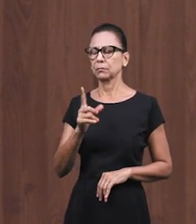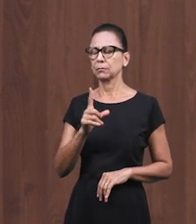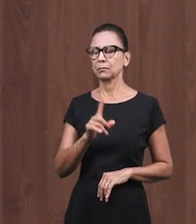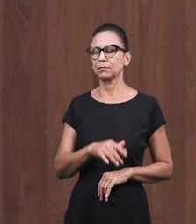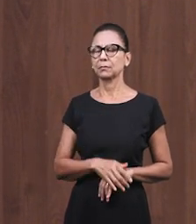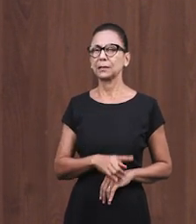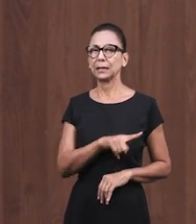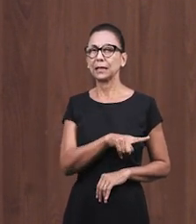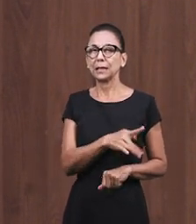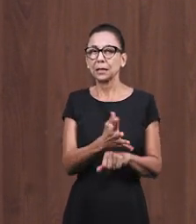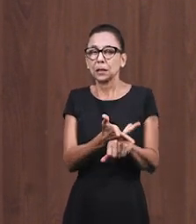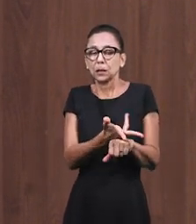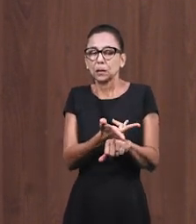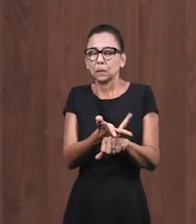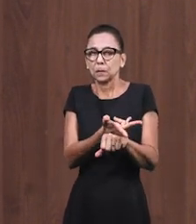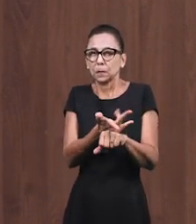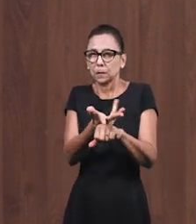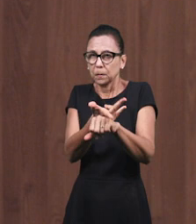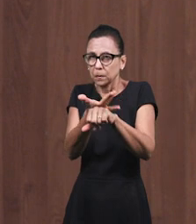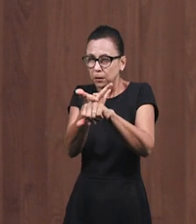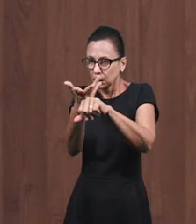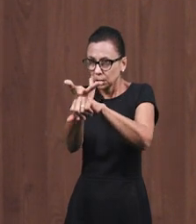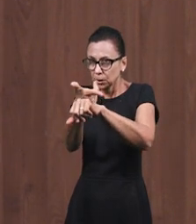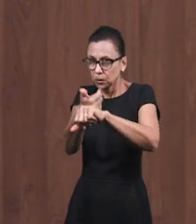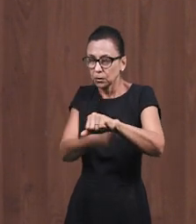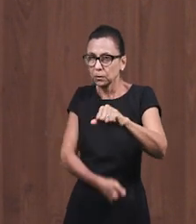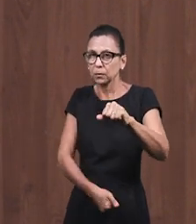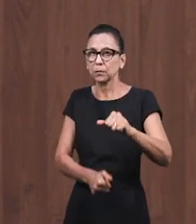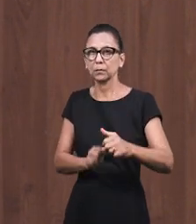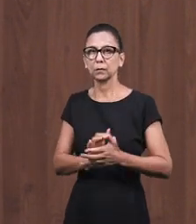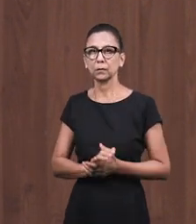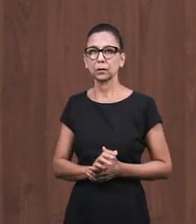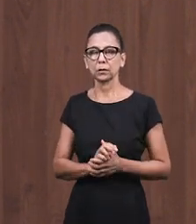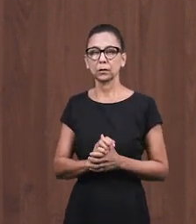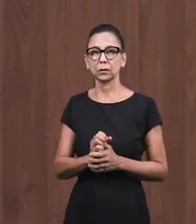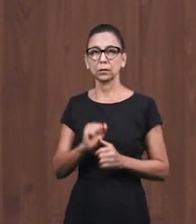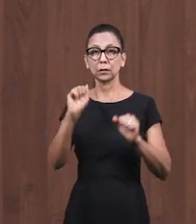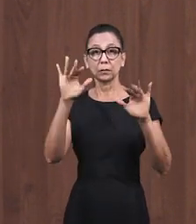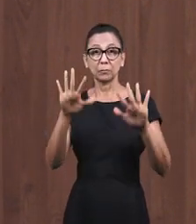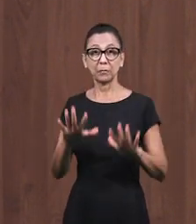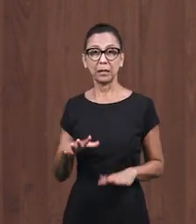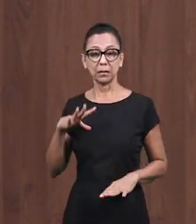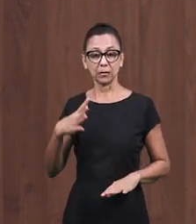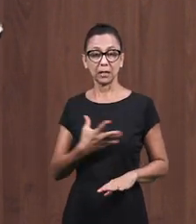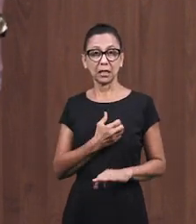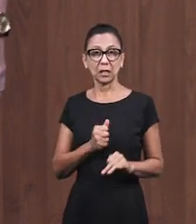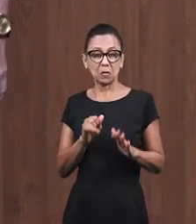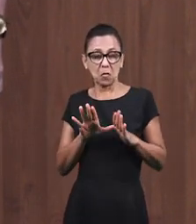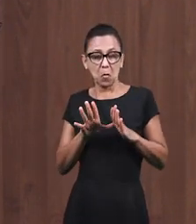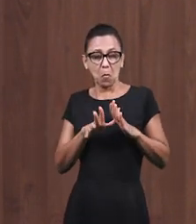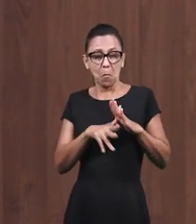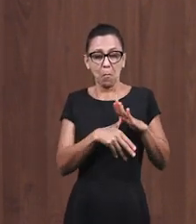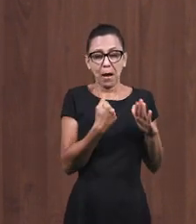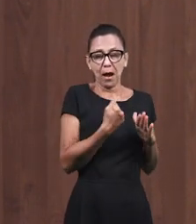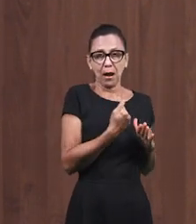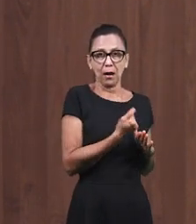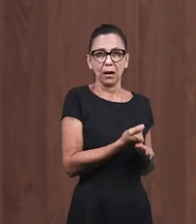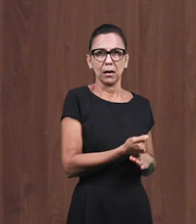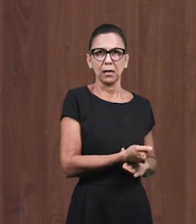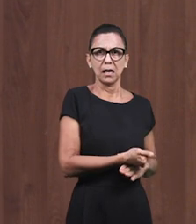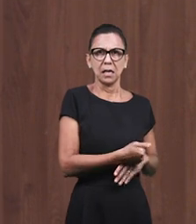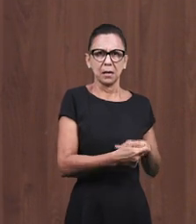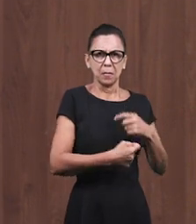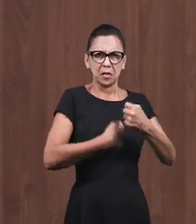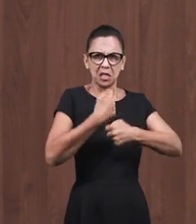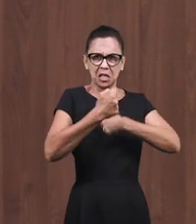Ele tenta de todas as formas roubar a nossa bênção, nos fazendo propostas enganosas, mentirosas